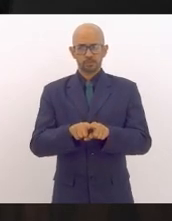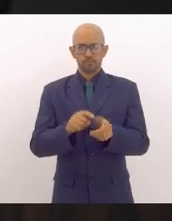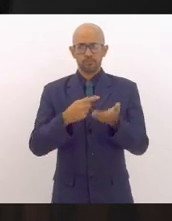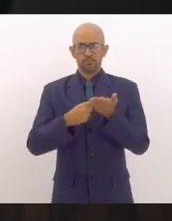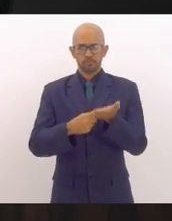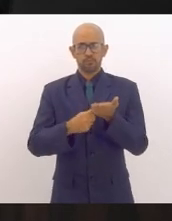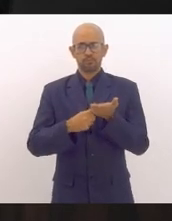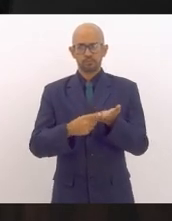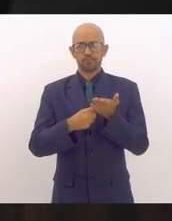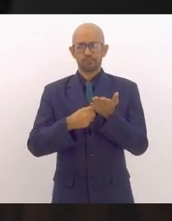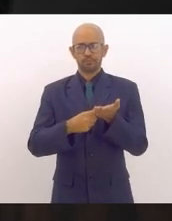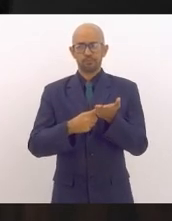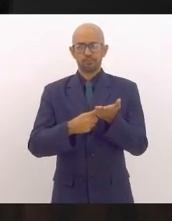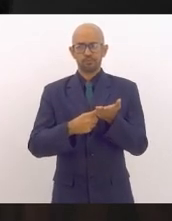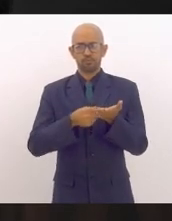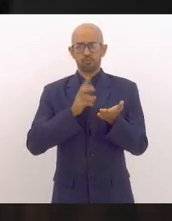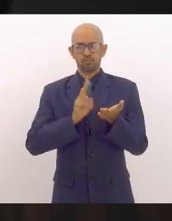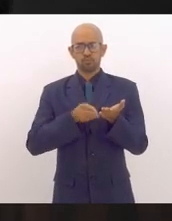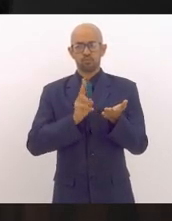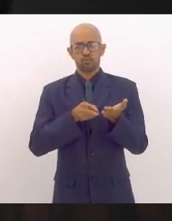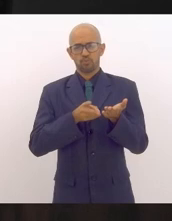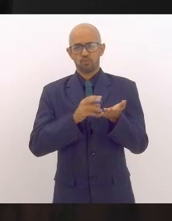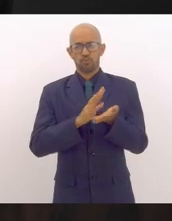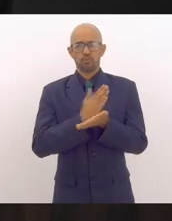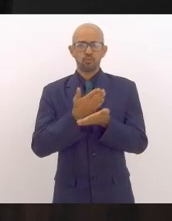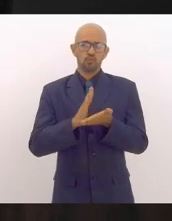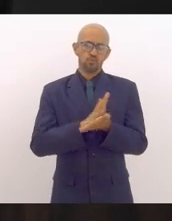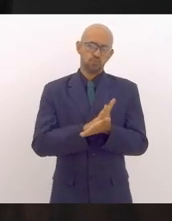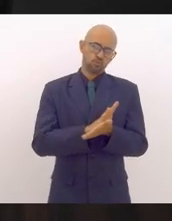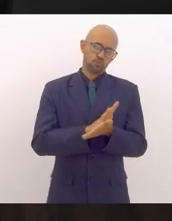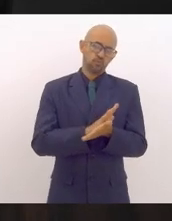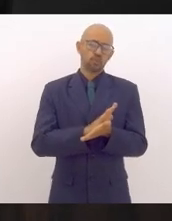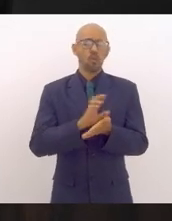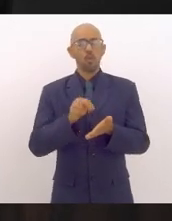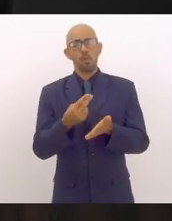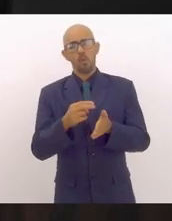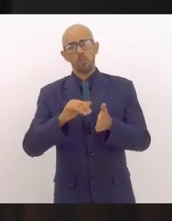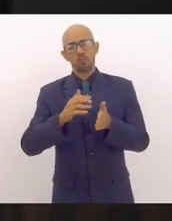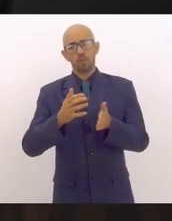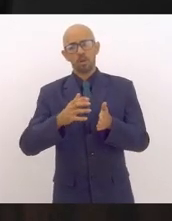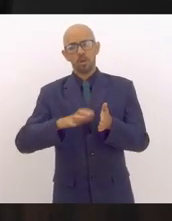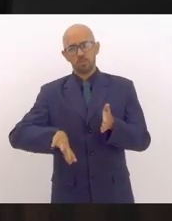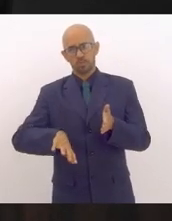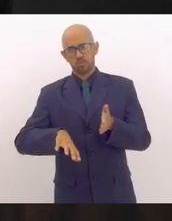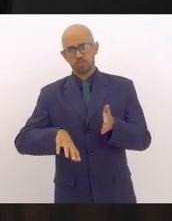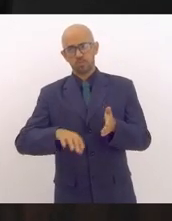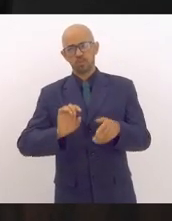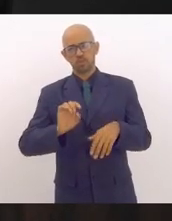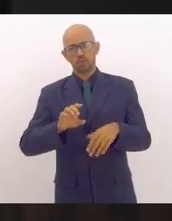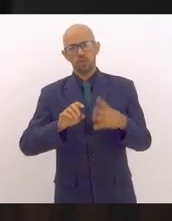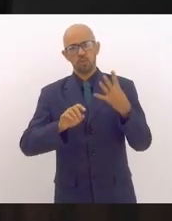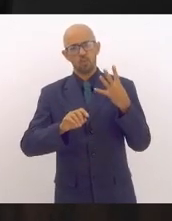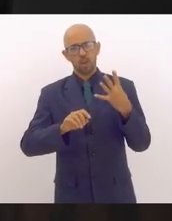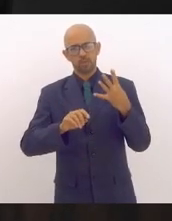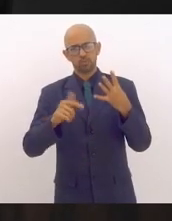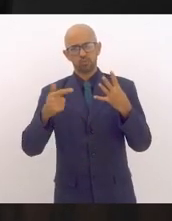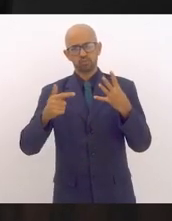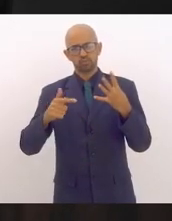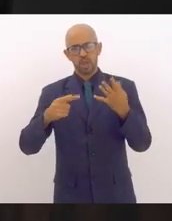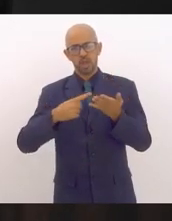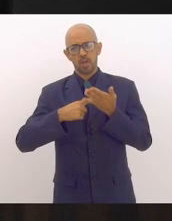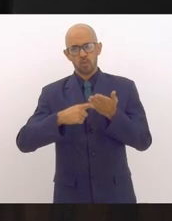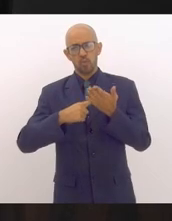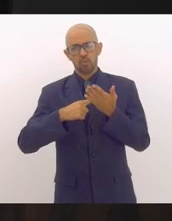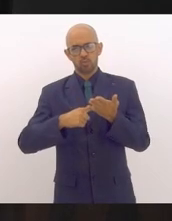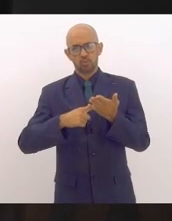acordamos pela manutenção de alguns vetos, pelas derrubadas, salvo engano, são 4 que não têm acordo. Então, nós vamos